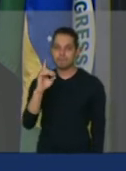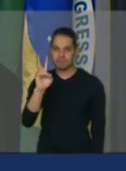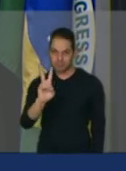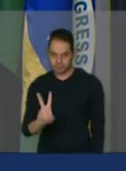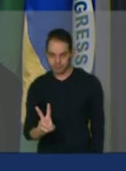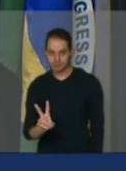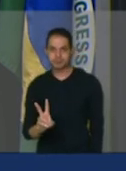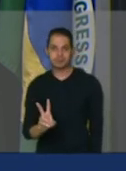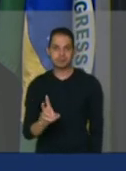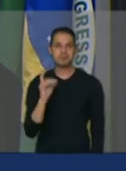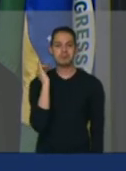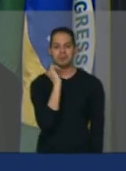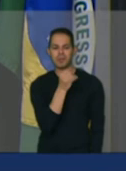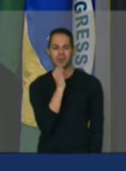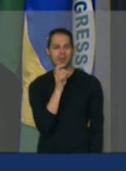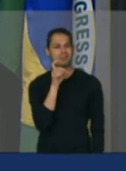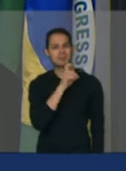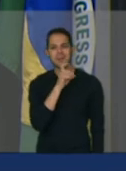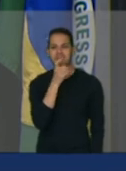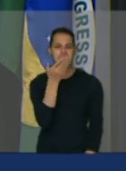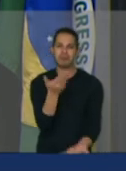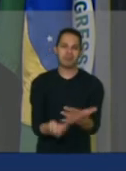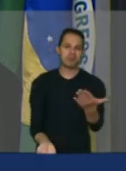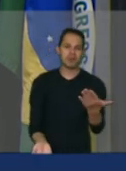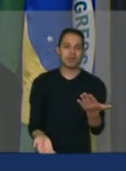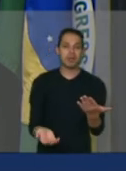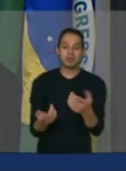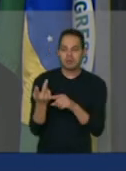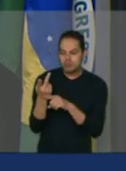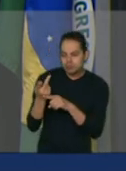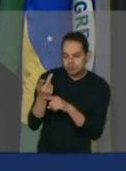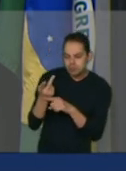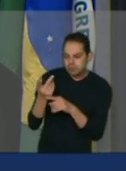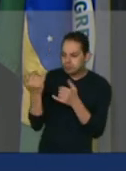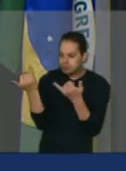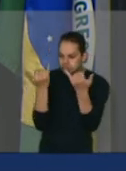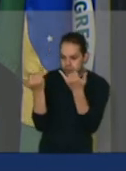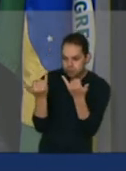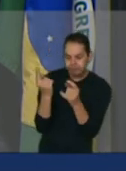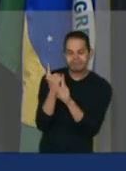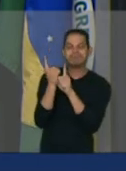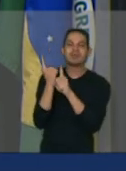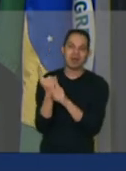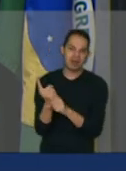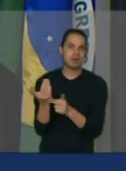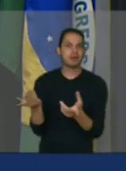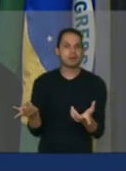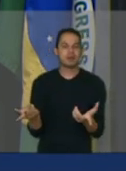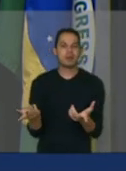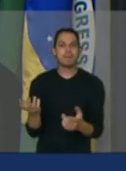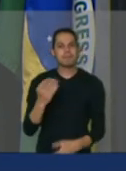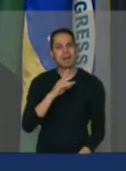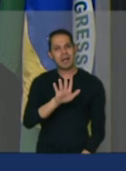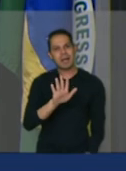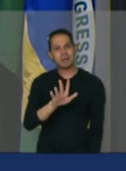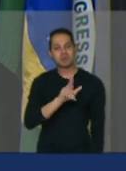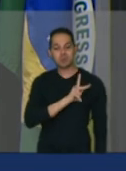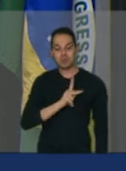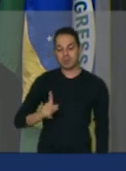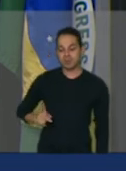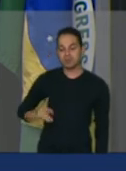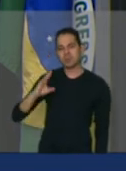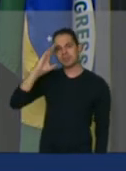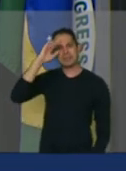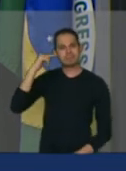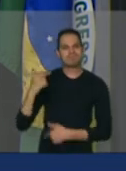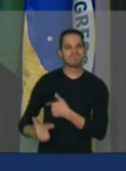que caem por terra, basta buscar um pouquinho esses dados. Mas enquanto o presidente está trabalhando tanto